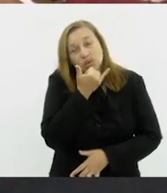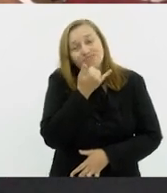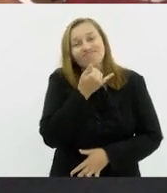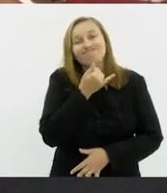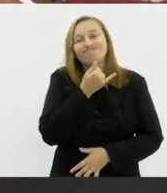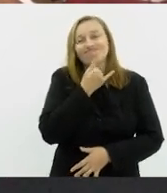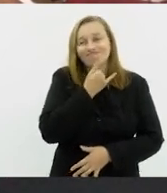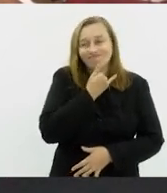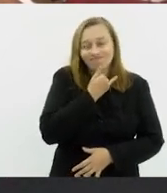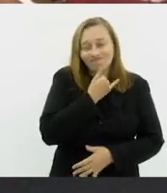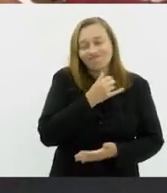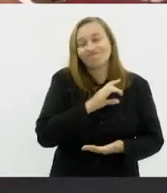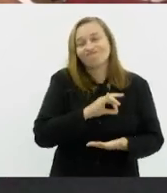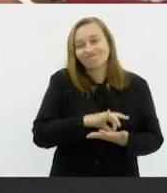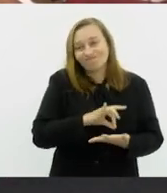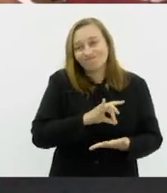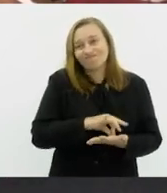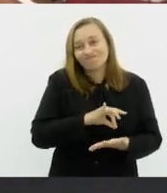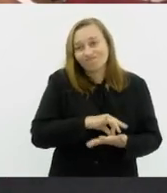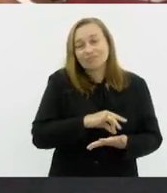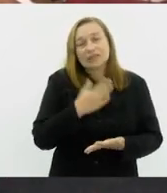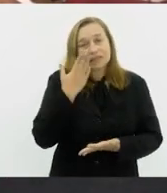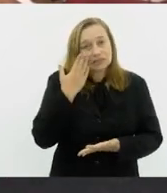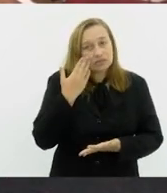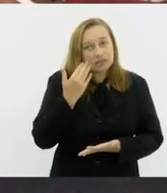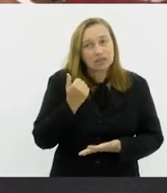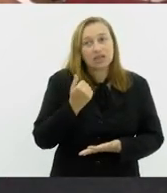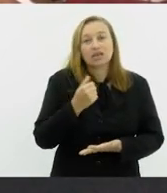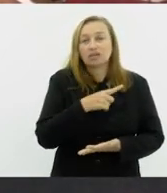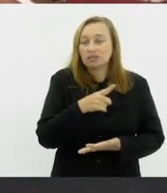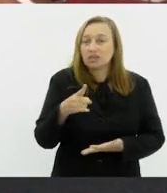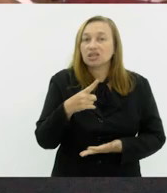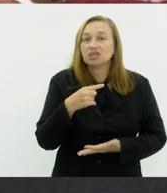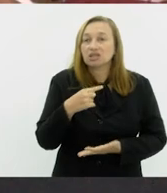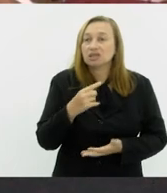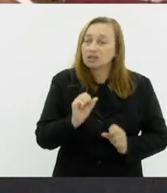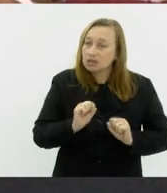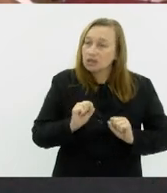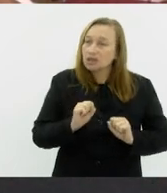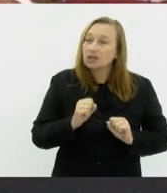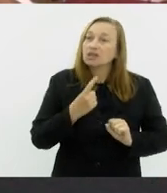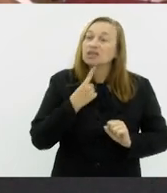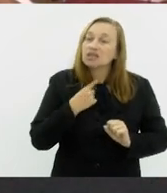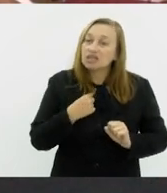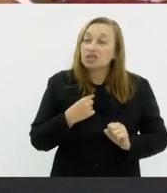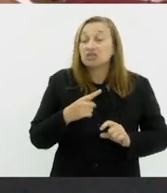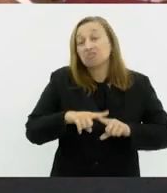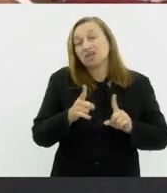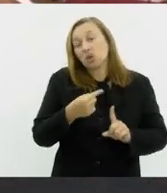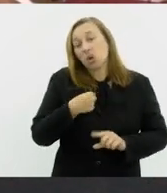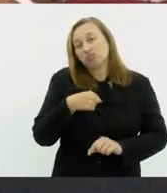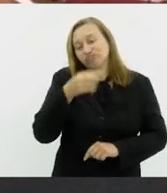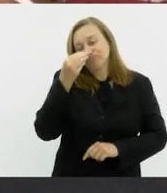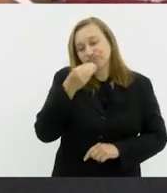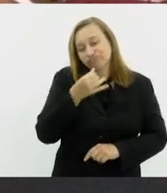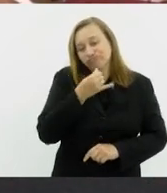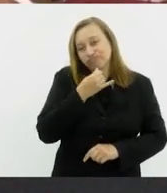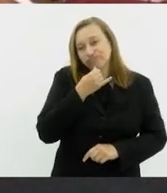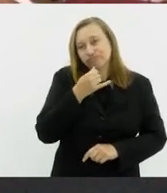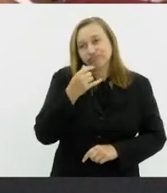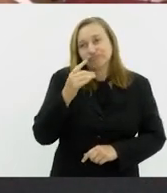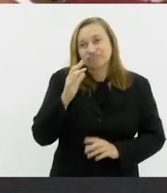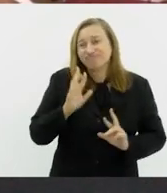desanimador, realmente. Eu sei que tem muito boa vontade, mas eu saio daqui muito desanimada e não vejo